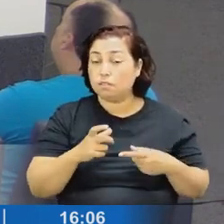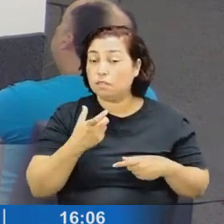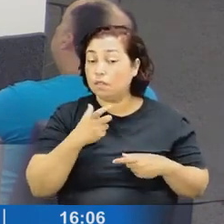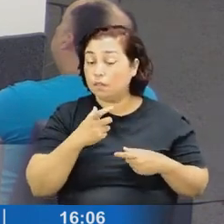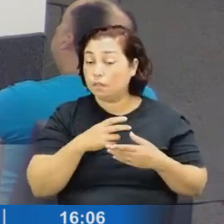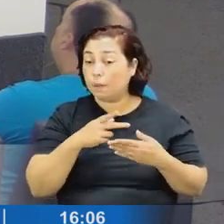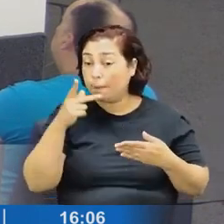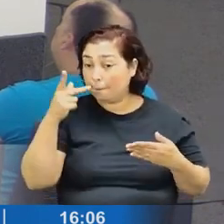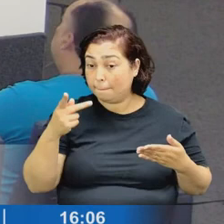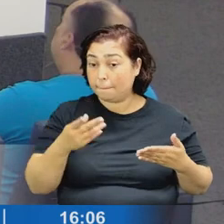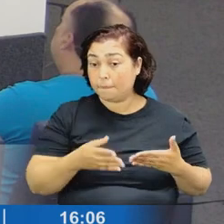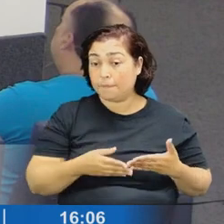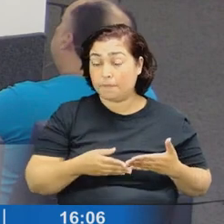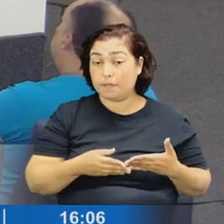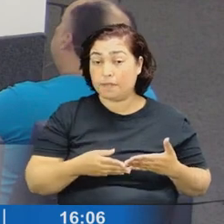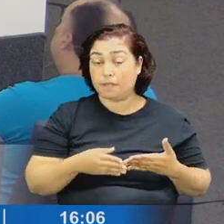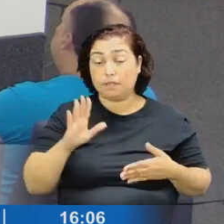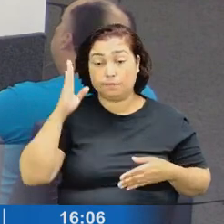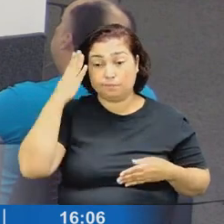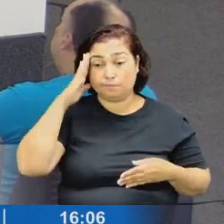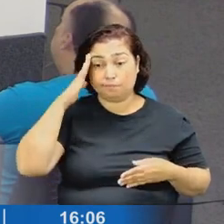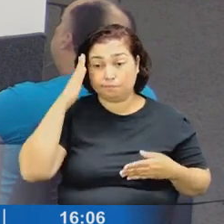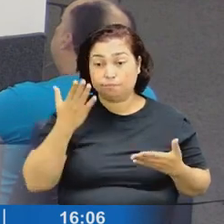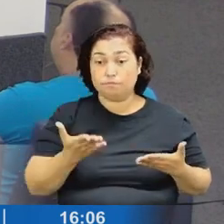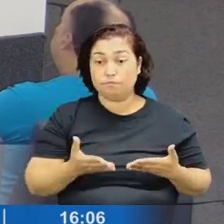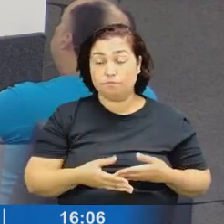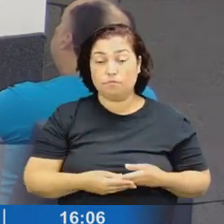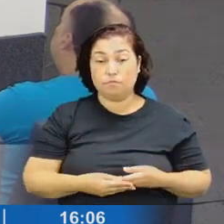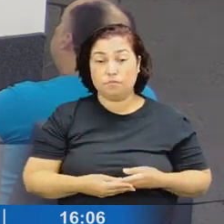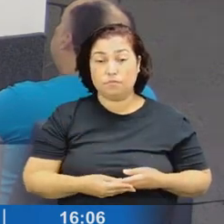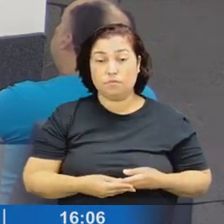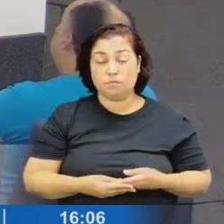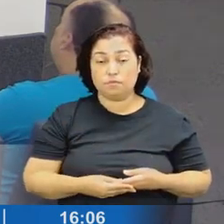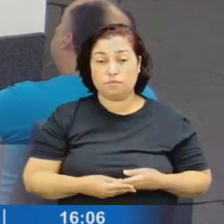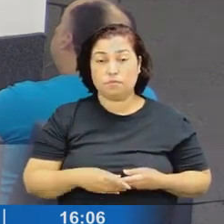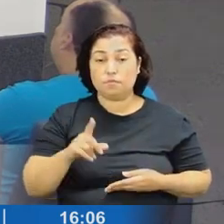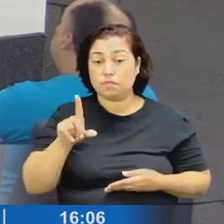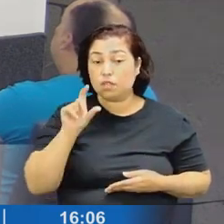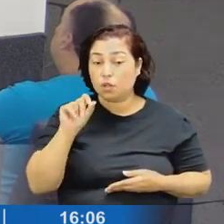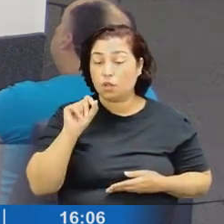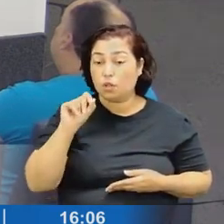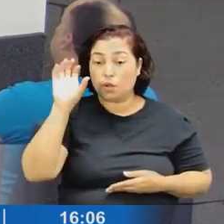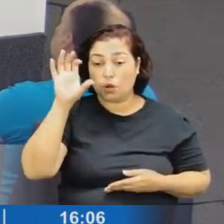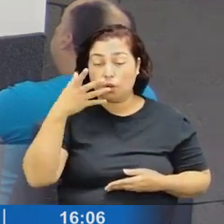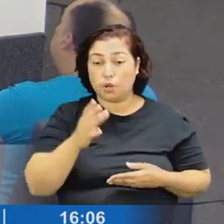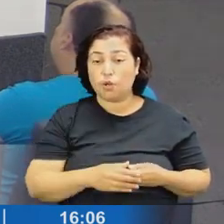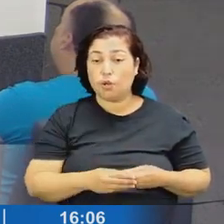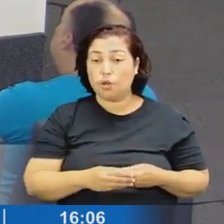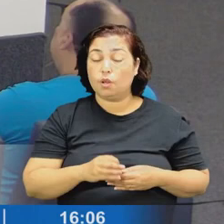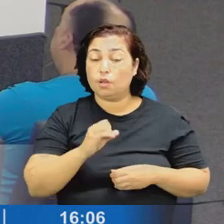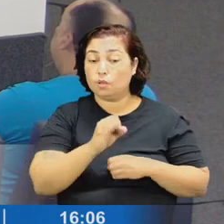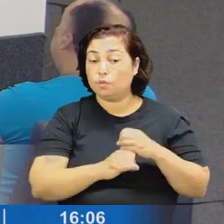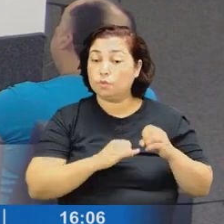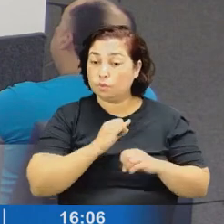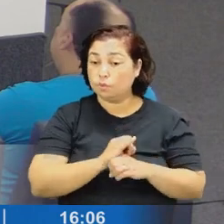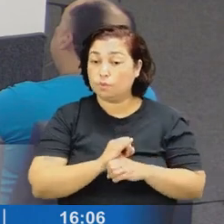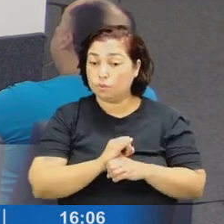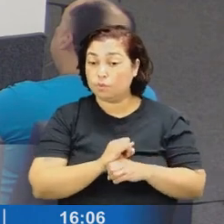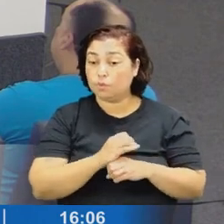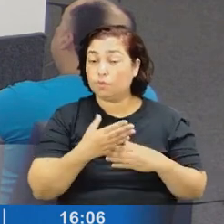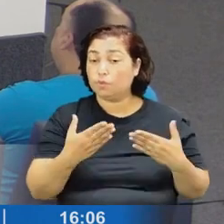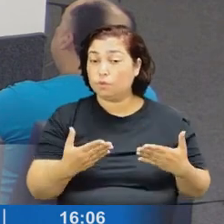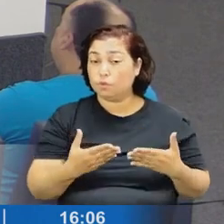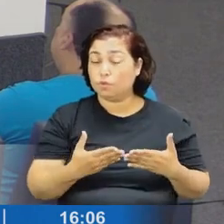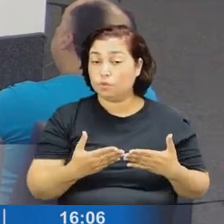pelo posicionamento entendeu do que isso é um fenômeno que tá acontecendo a internet não perdoa pessoas hoje que são